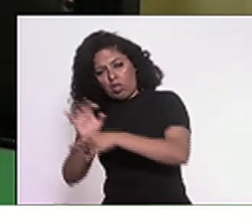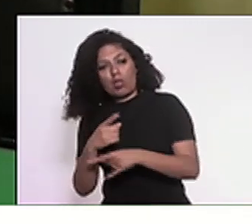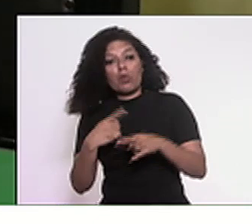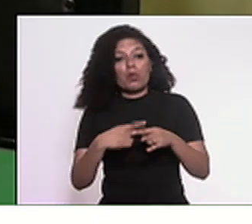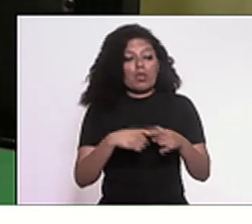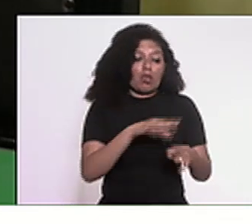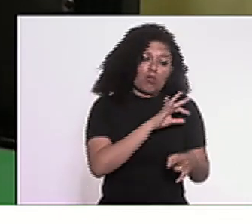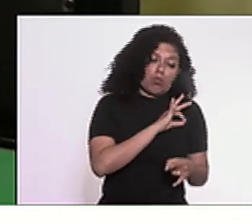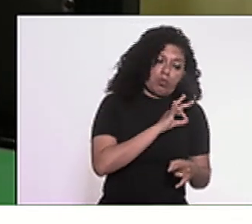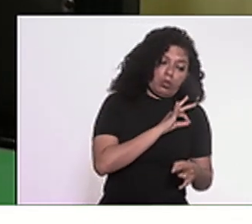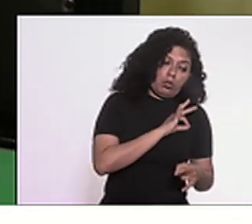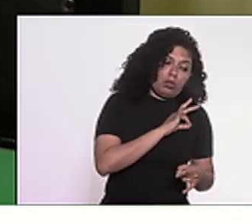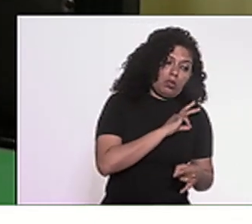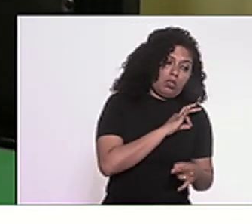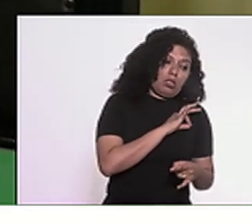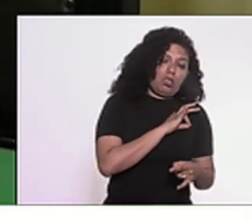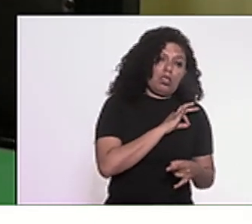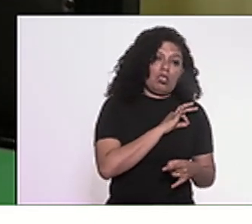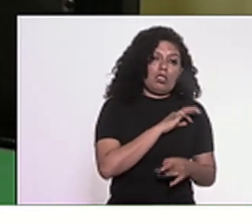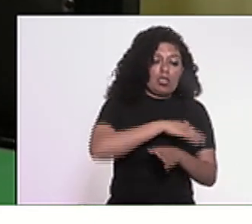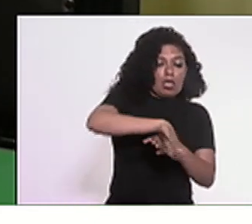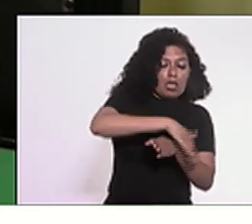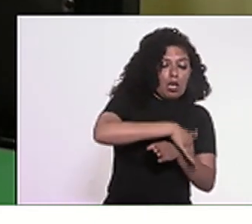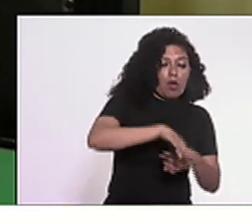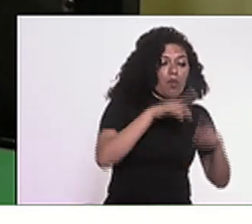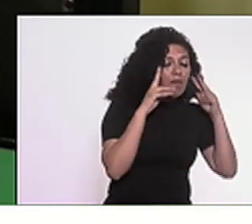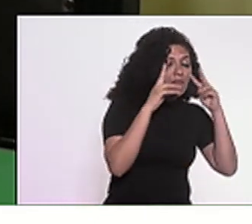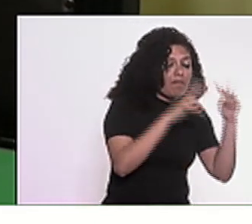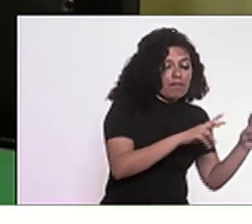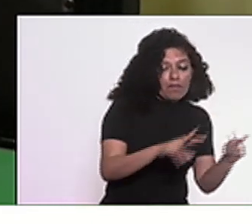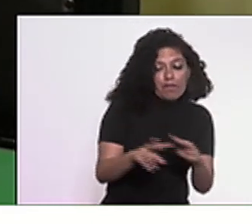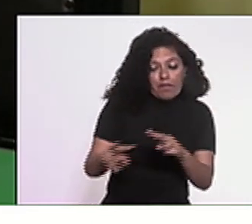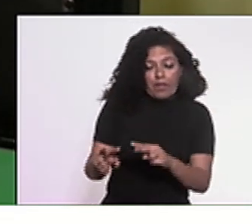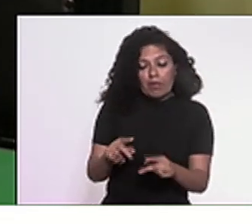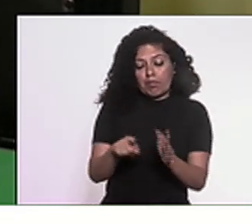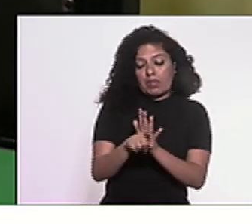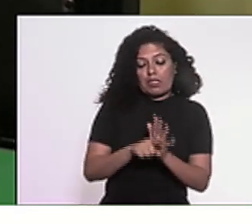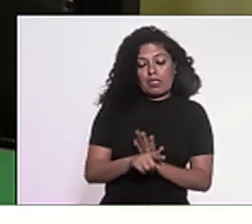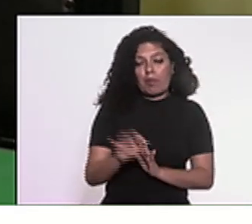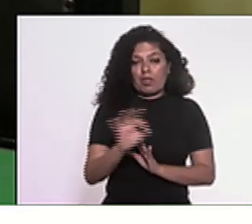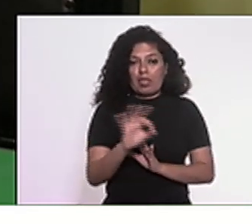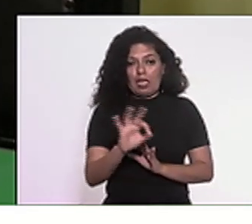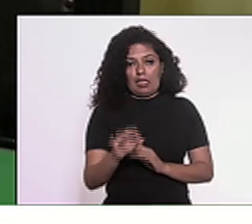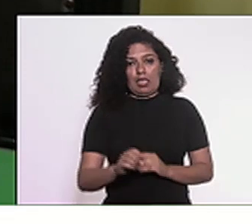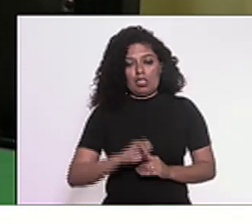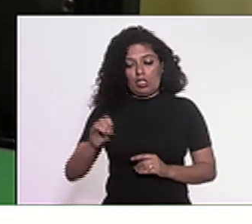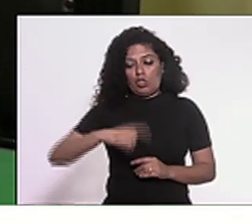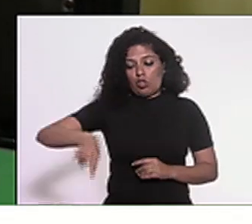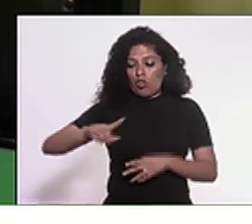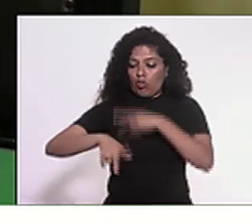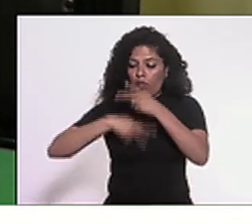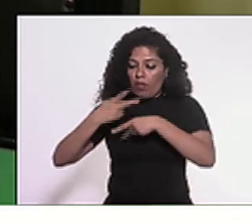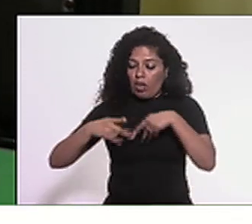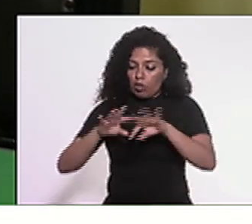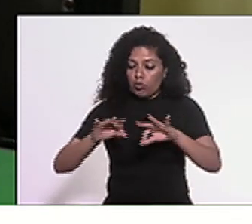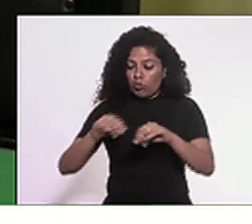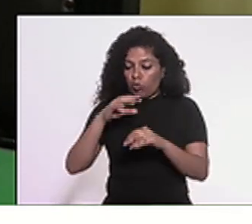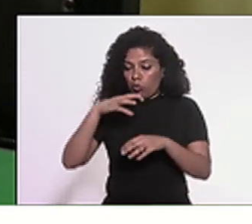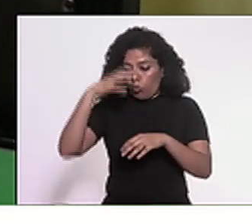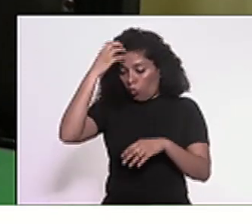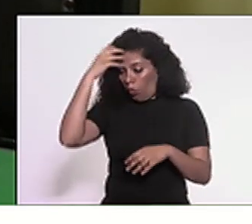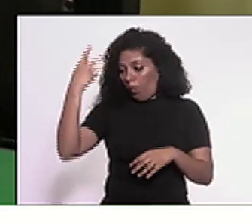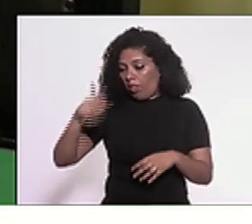vem com áreas conflagradas, comandadas pelo narcotráfico. Se a gente colocar apenas sobre os ombros da